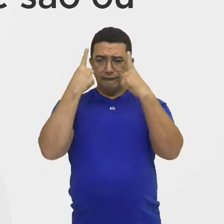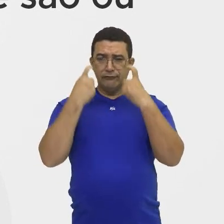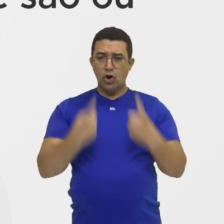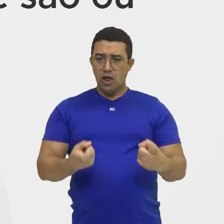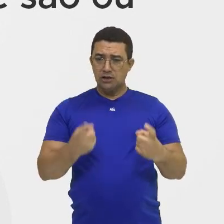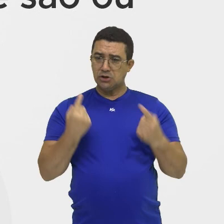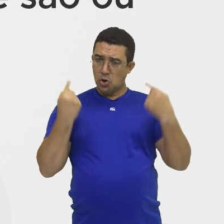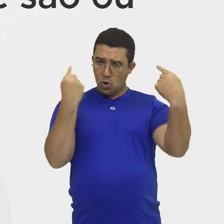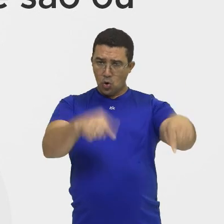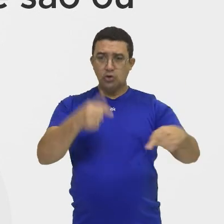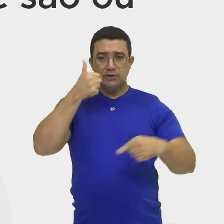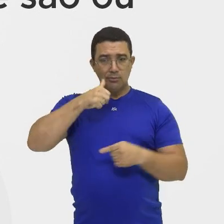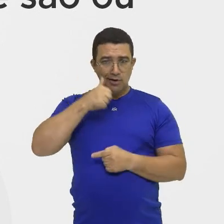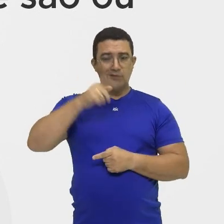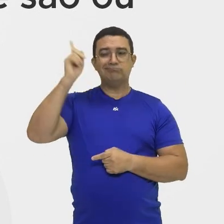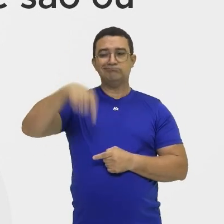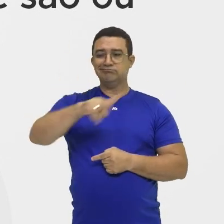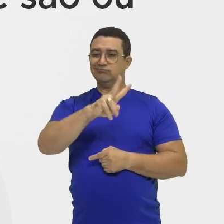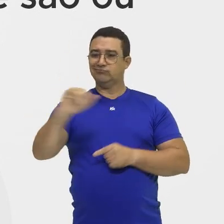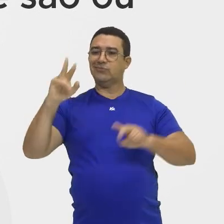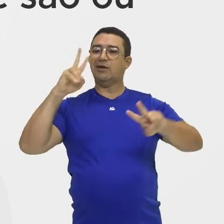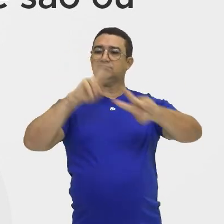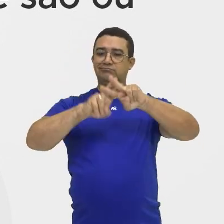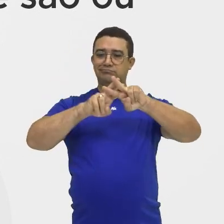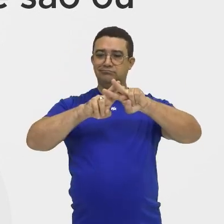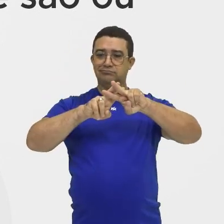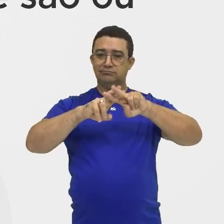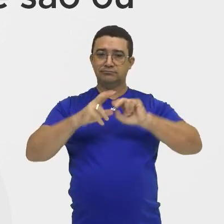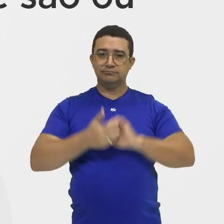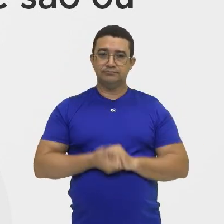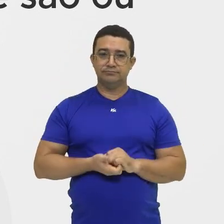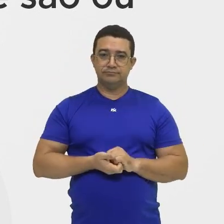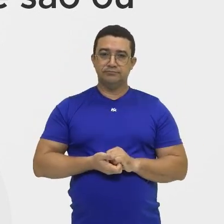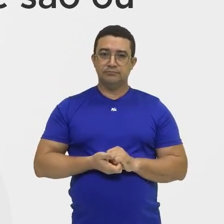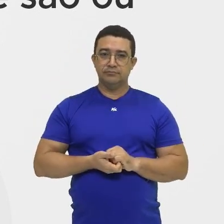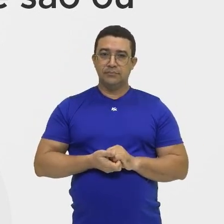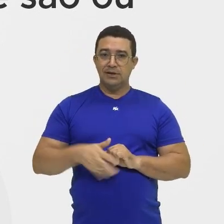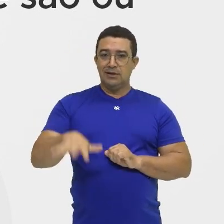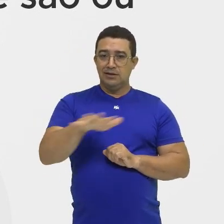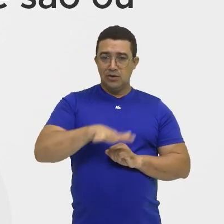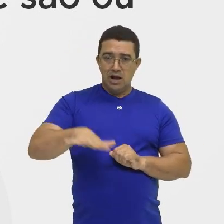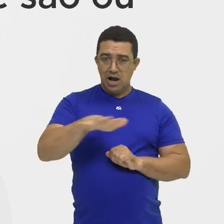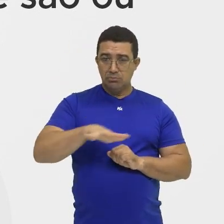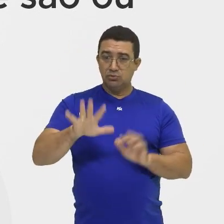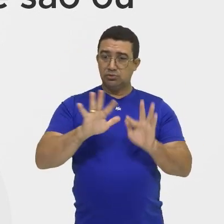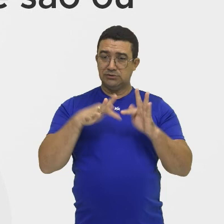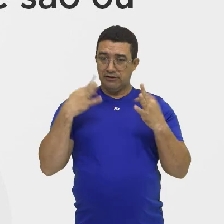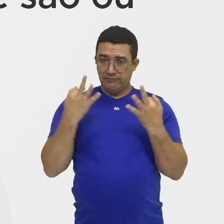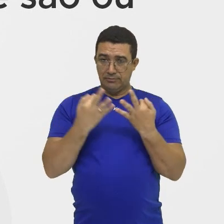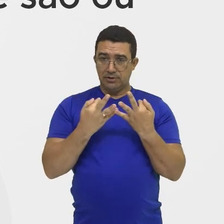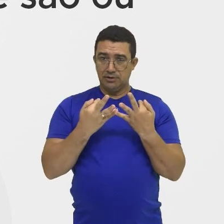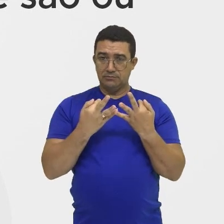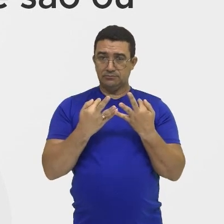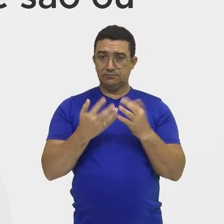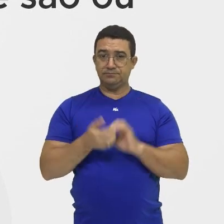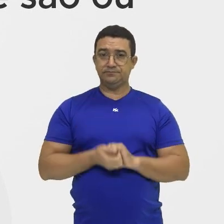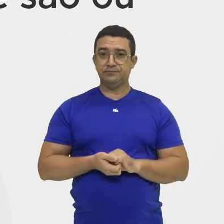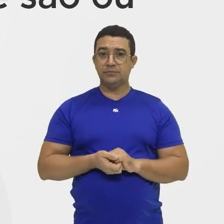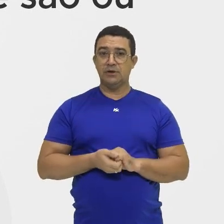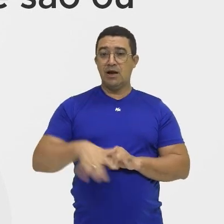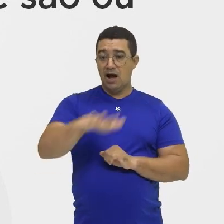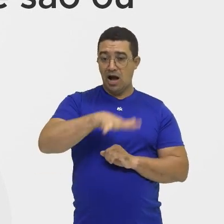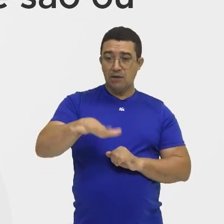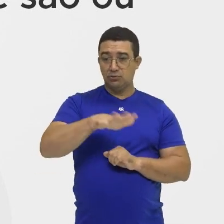tá fumado. Então, no âmbito da família, compreendida como, olha, no âmbito da unidade doméstica, ou seja, a violência